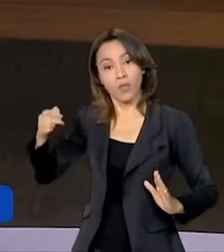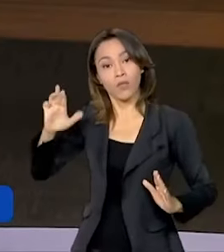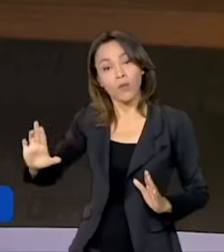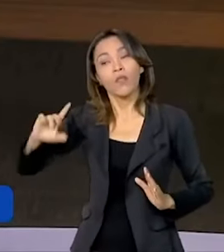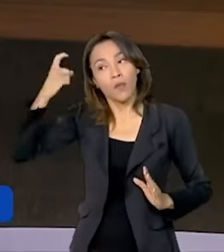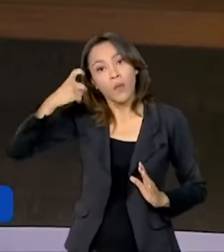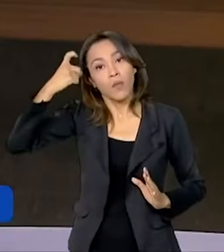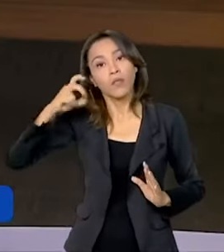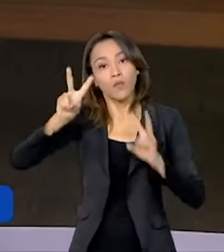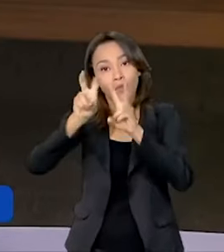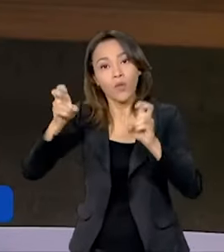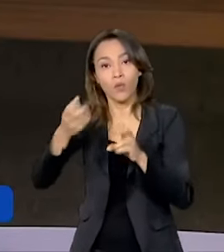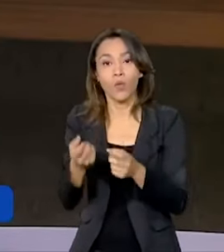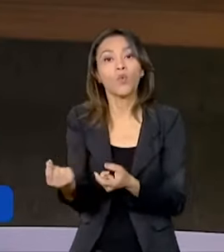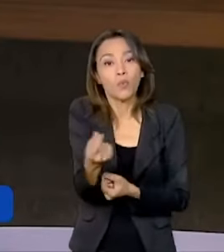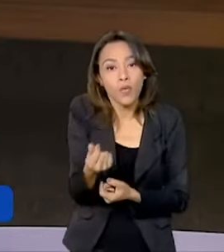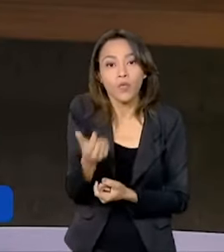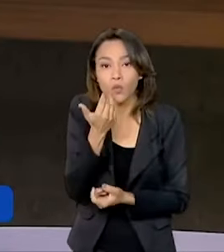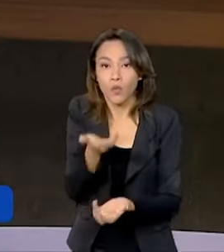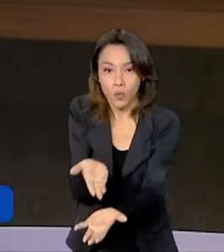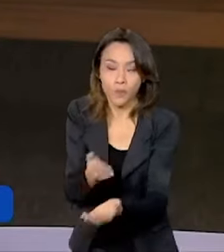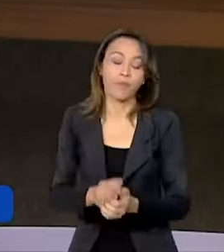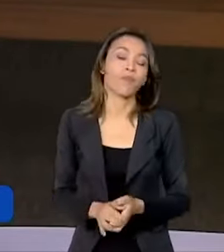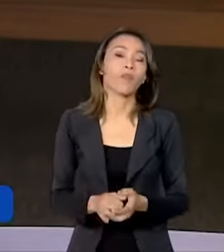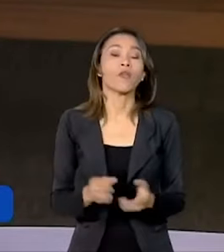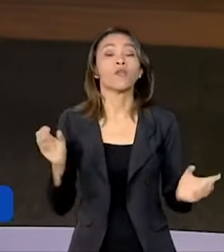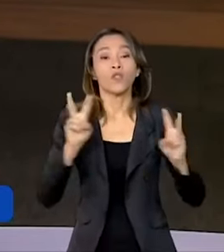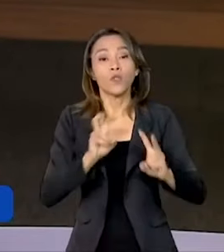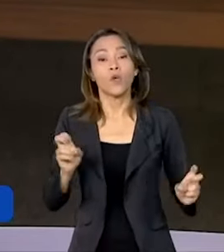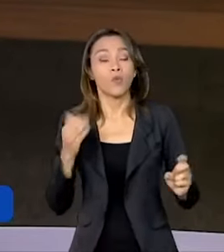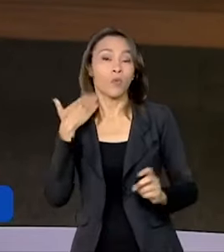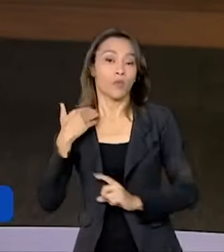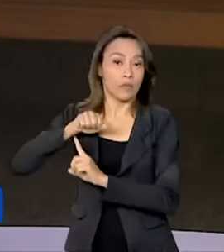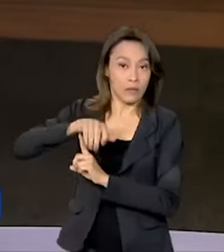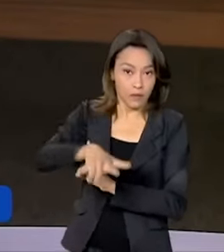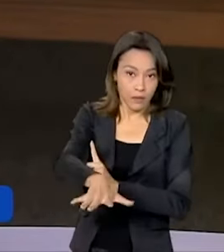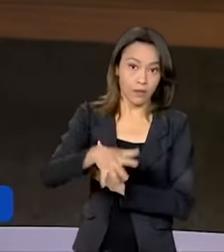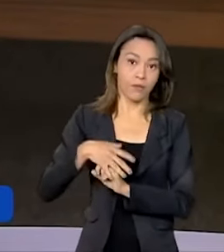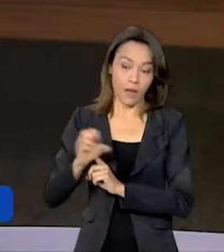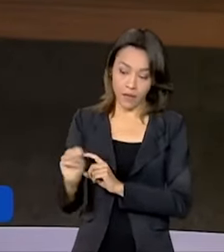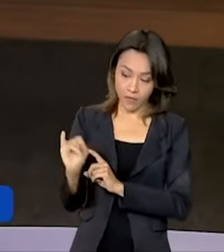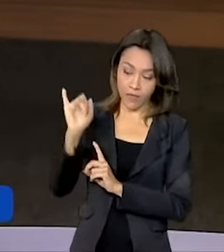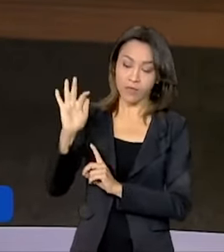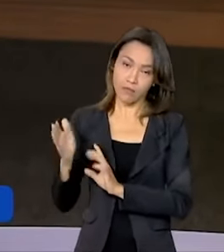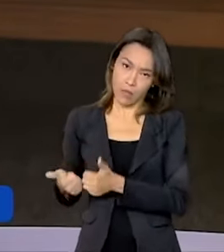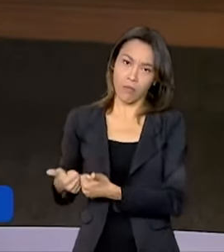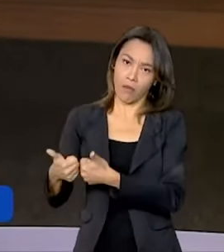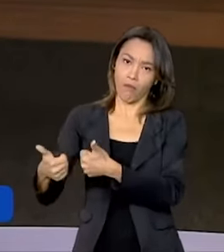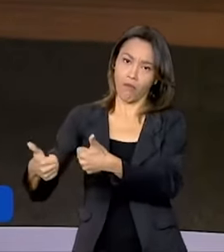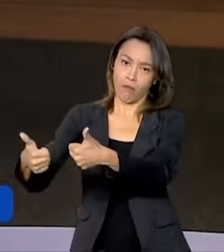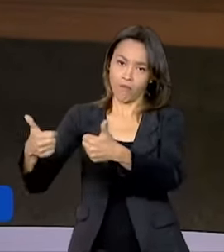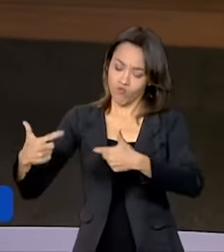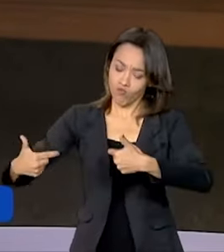agora eu acredito voltando ao tema do Banco Central que a inflação tá se comportando bem né e e